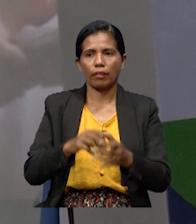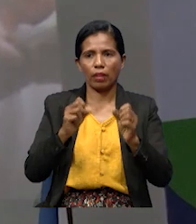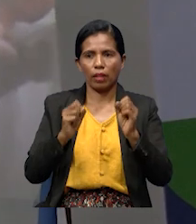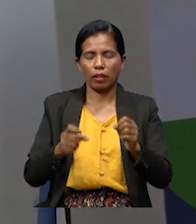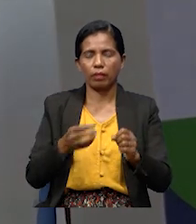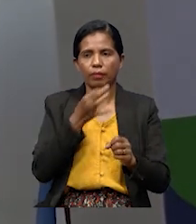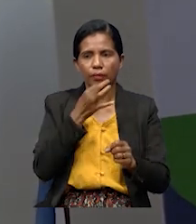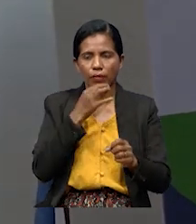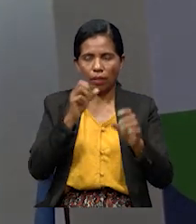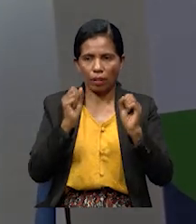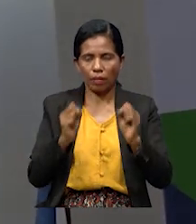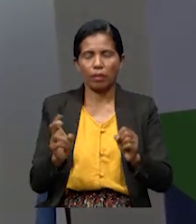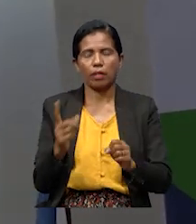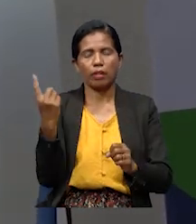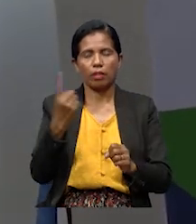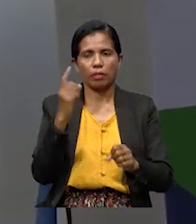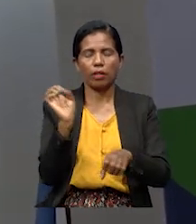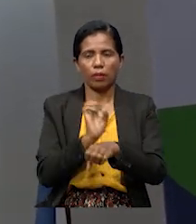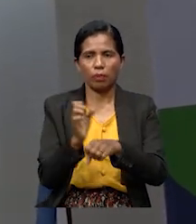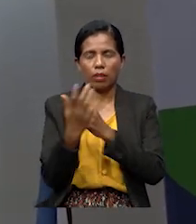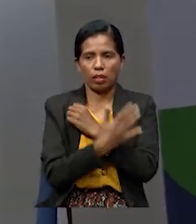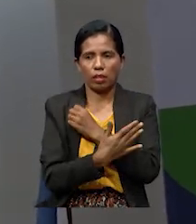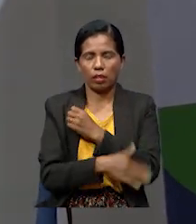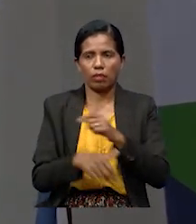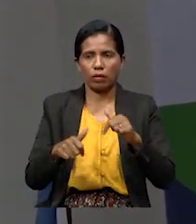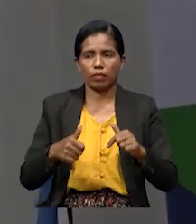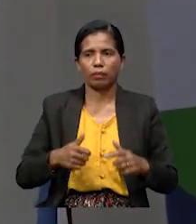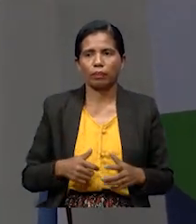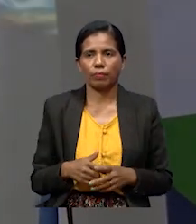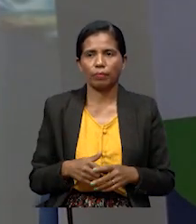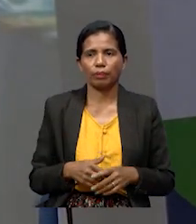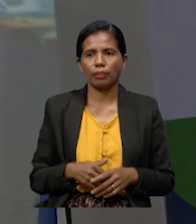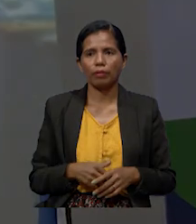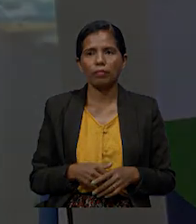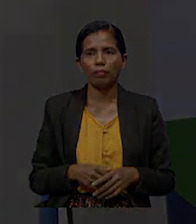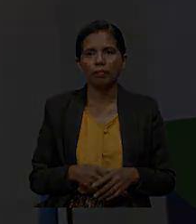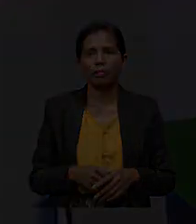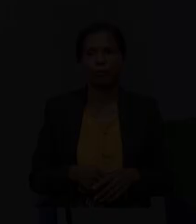local, no ne bela mantém economia iha rai larang. Felicitas Borges, Juvel da Costa, GMN.